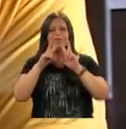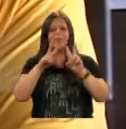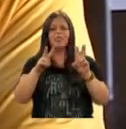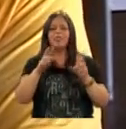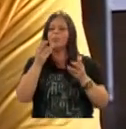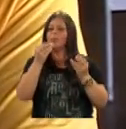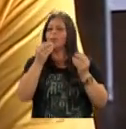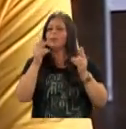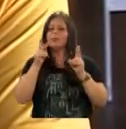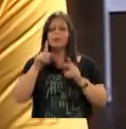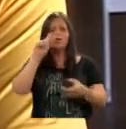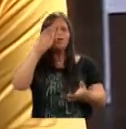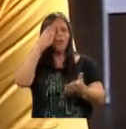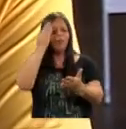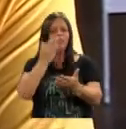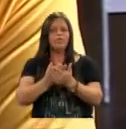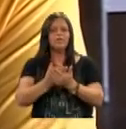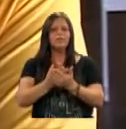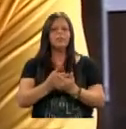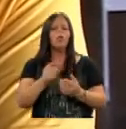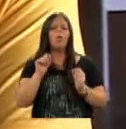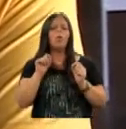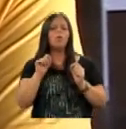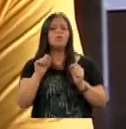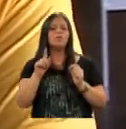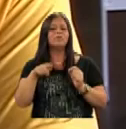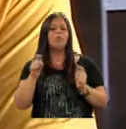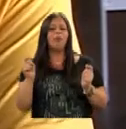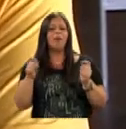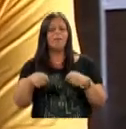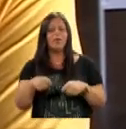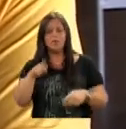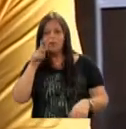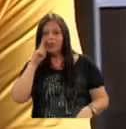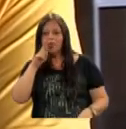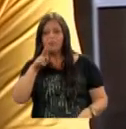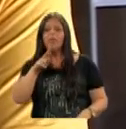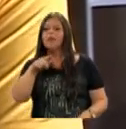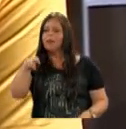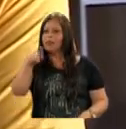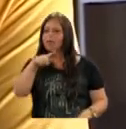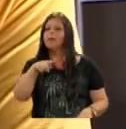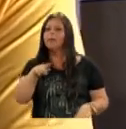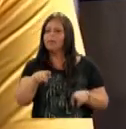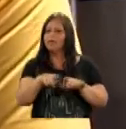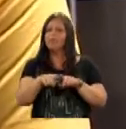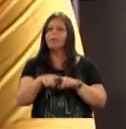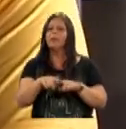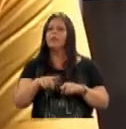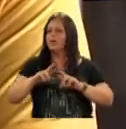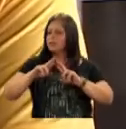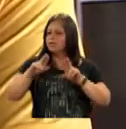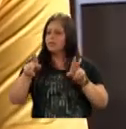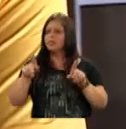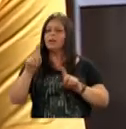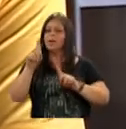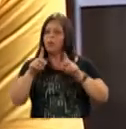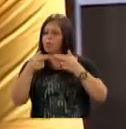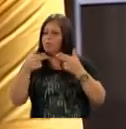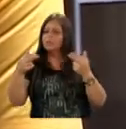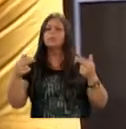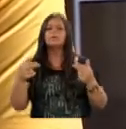acredita que eles são paulo como são capazes e você vendo você vê que eles também apesar de diferenças em algumas coisas